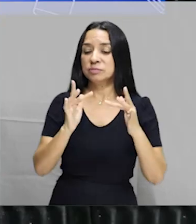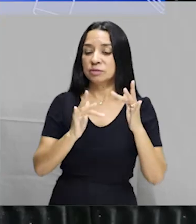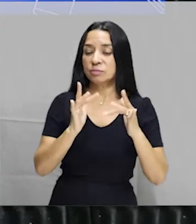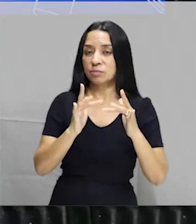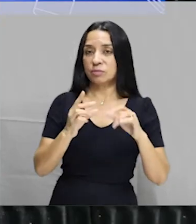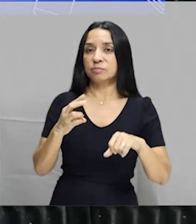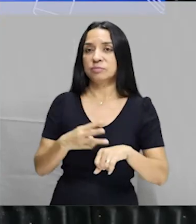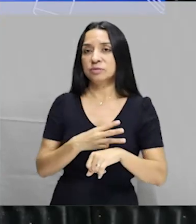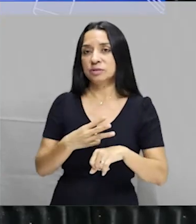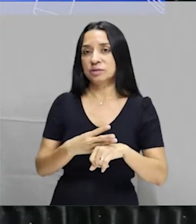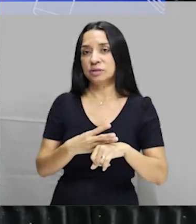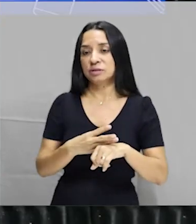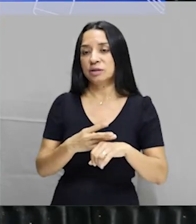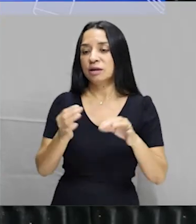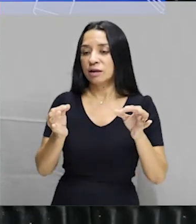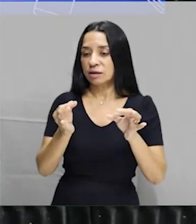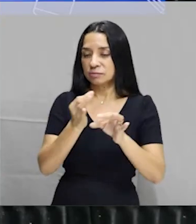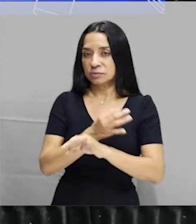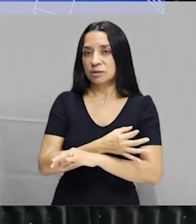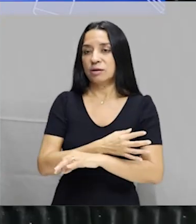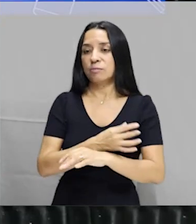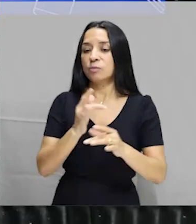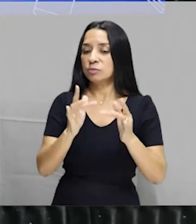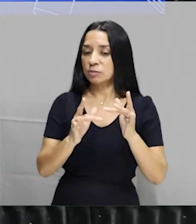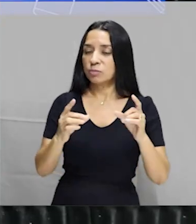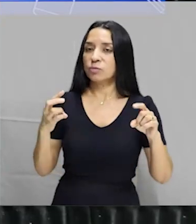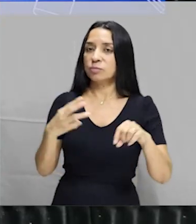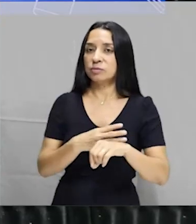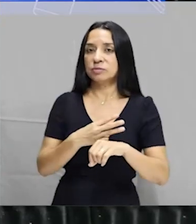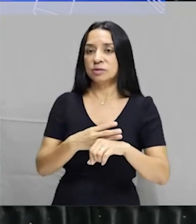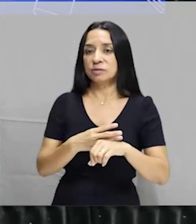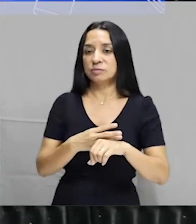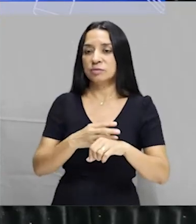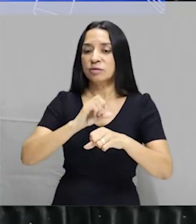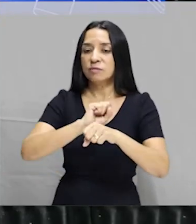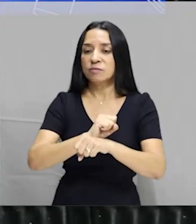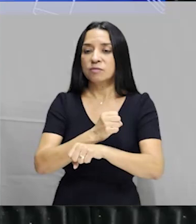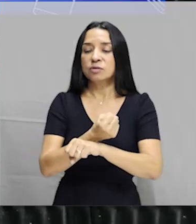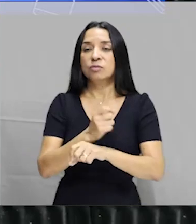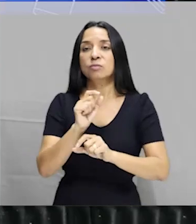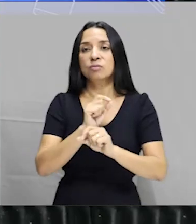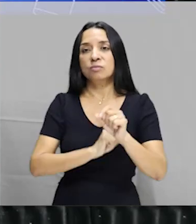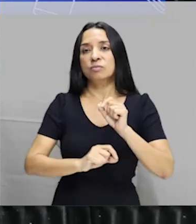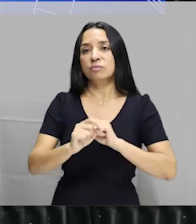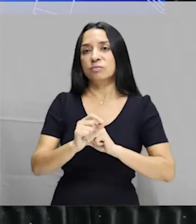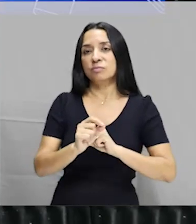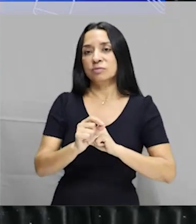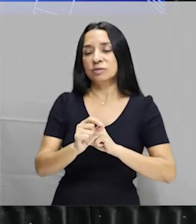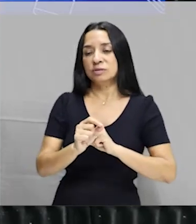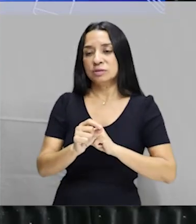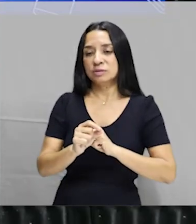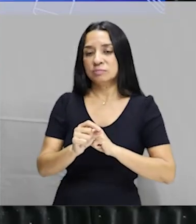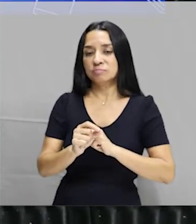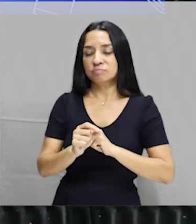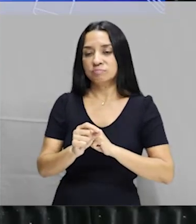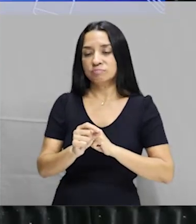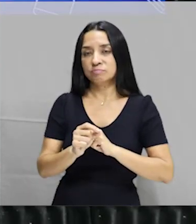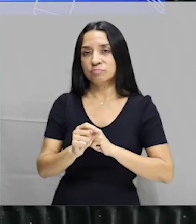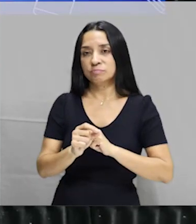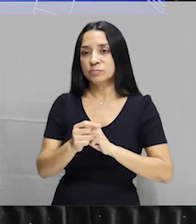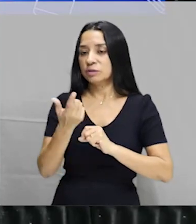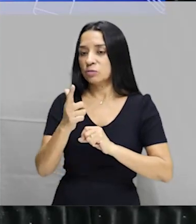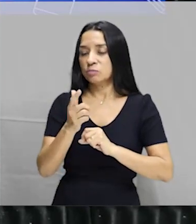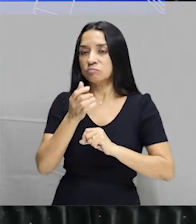flertam pelo WhatsApp, terminam pelo WhatsApp, né? Então virou uma febre que as pessoas não conseguem mais ter uma